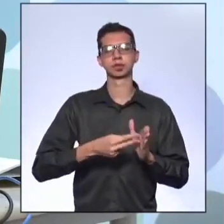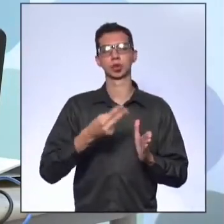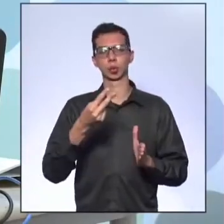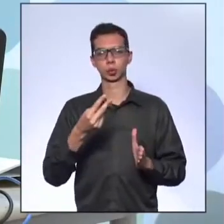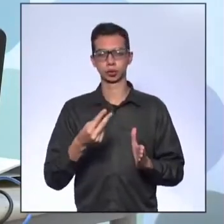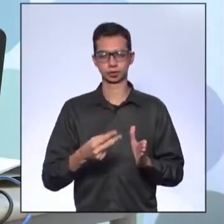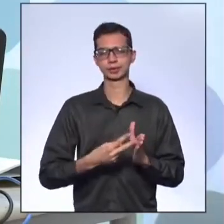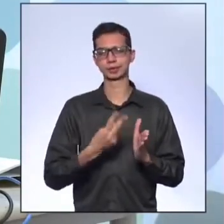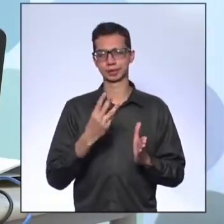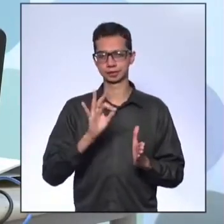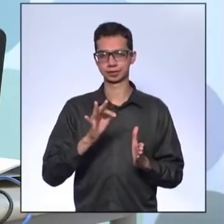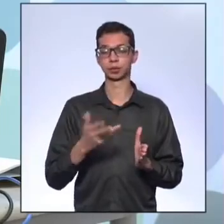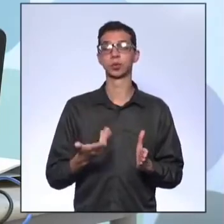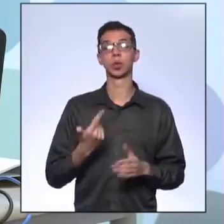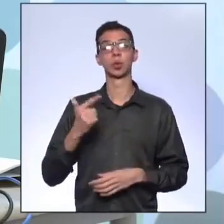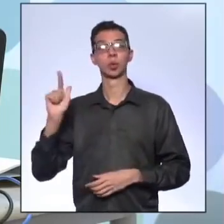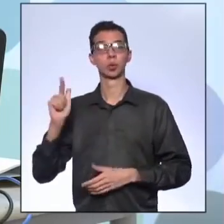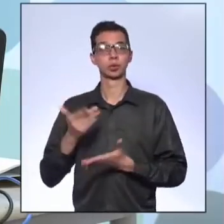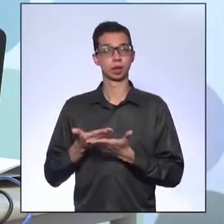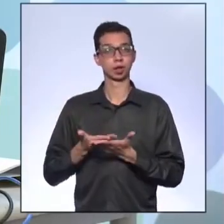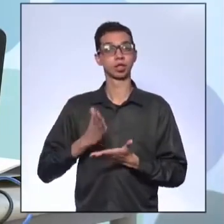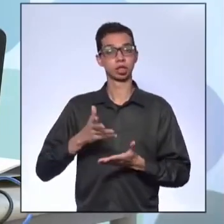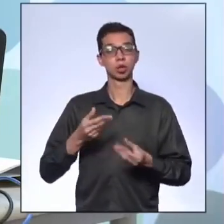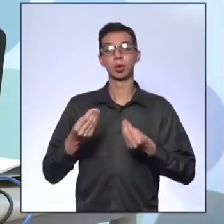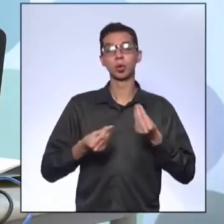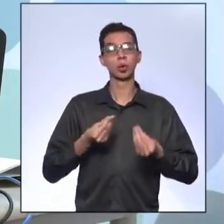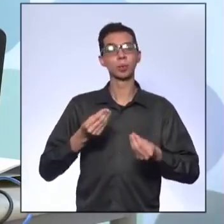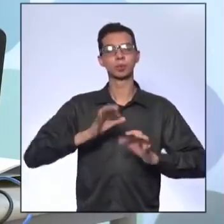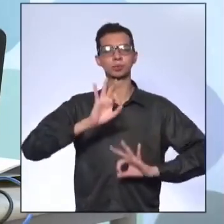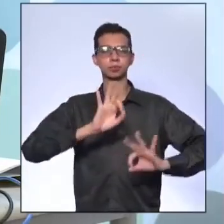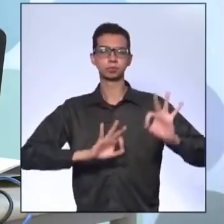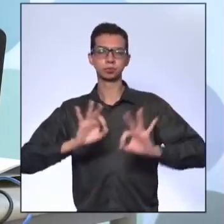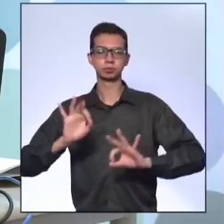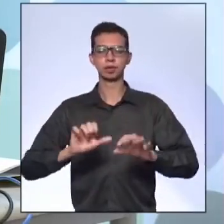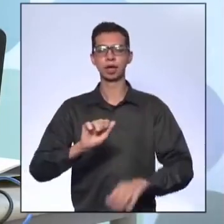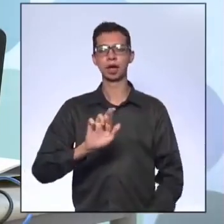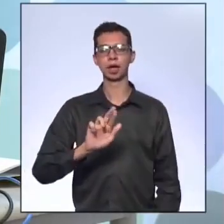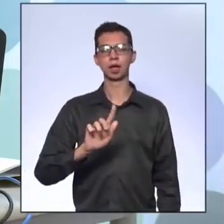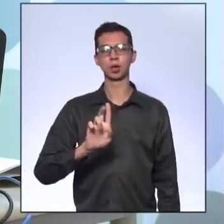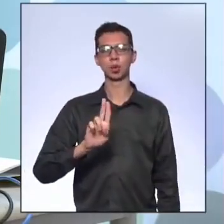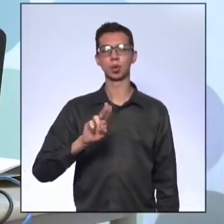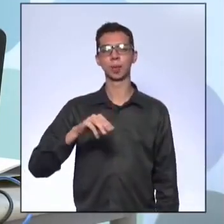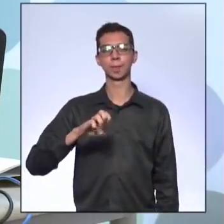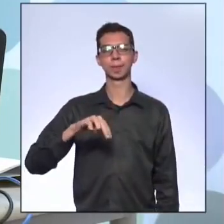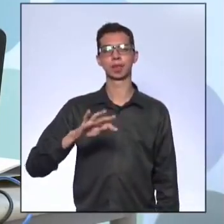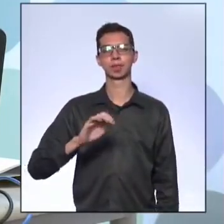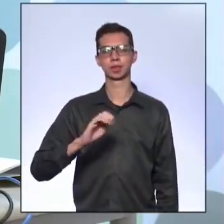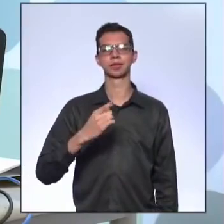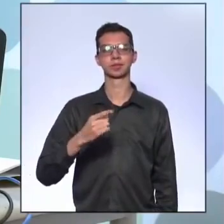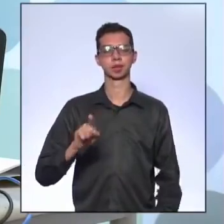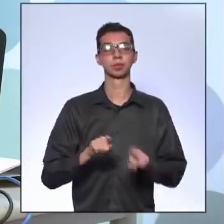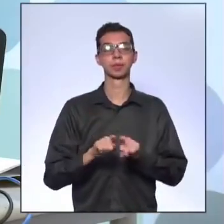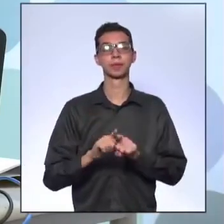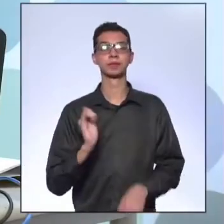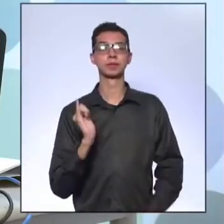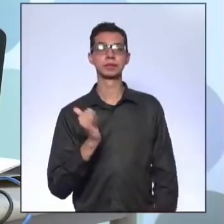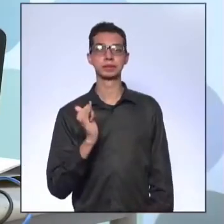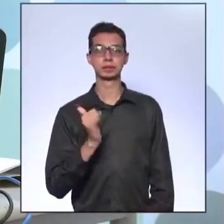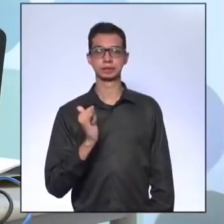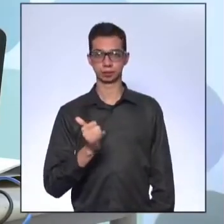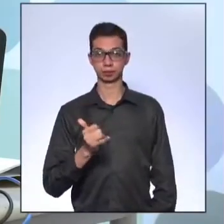trabalhamos sobre a argumentação, como fazer argumentação, tal, citação. A gente veio assim. Agora, hoje, a gente